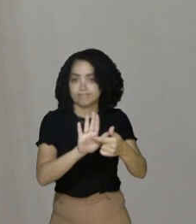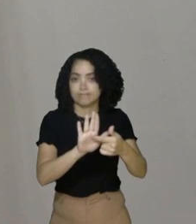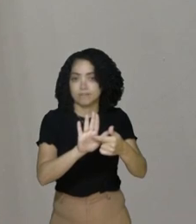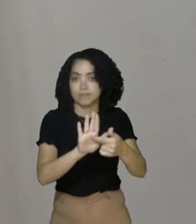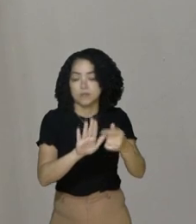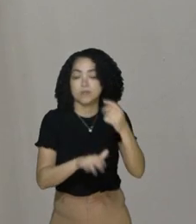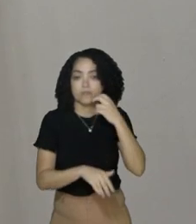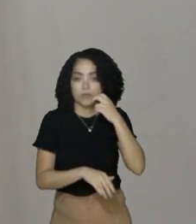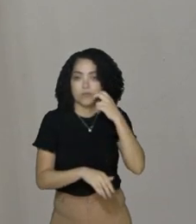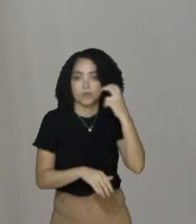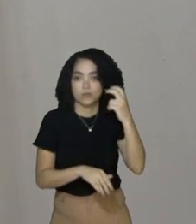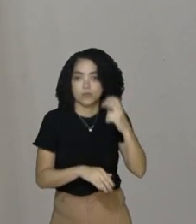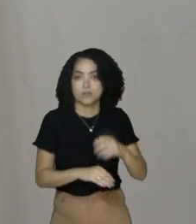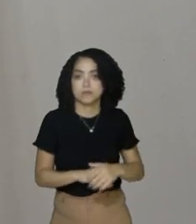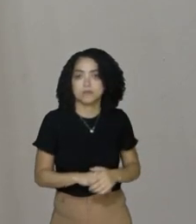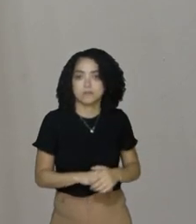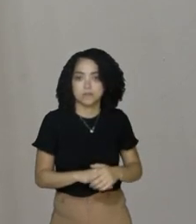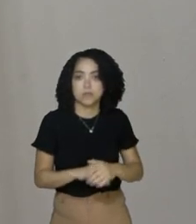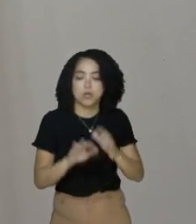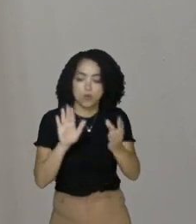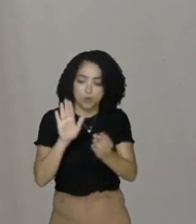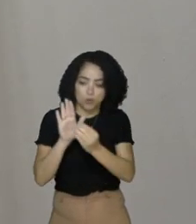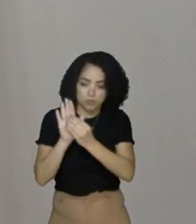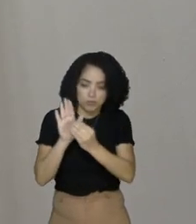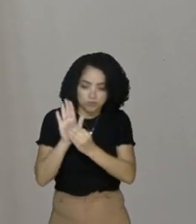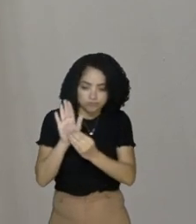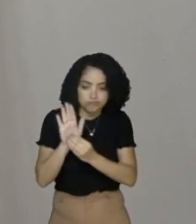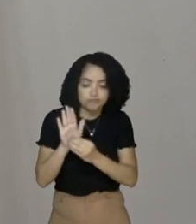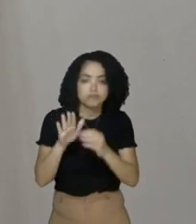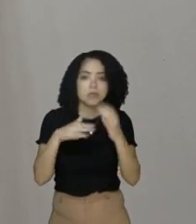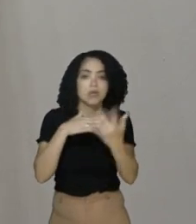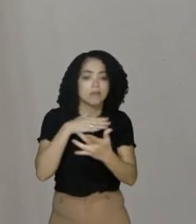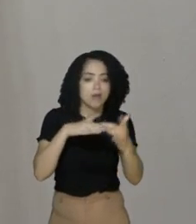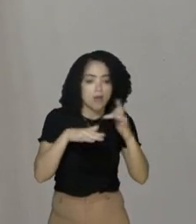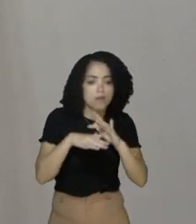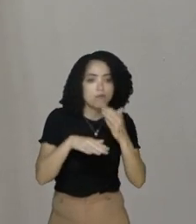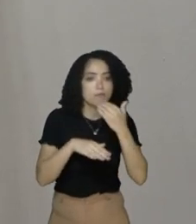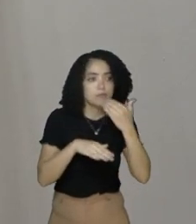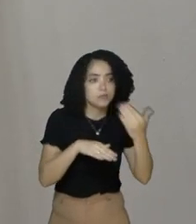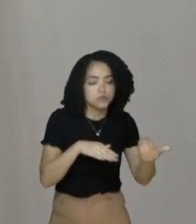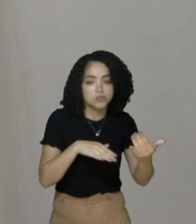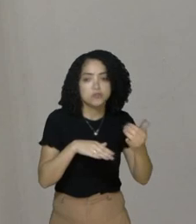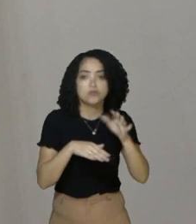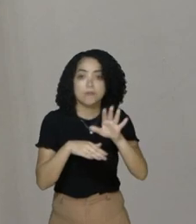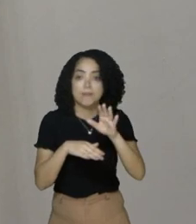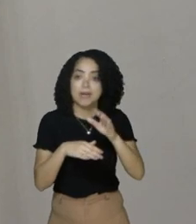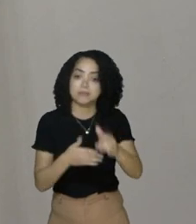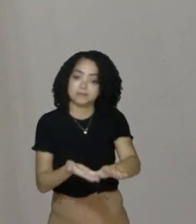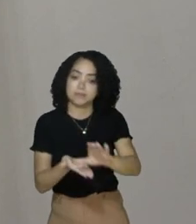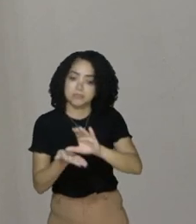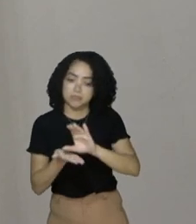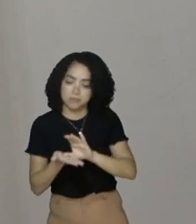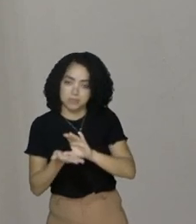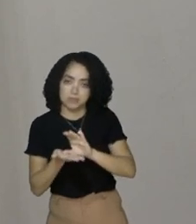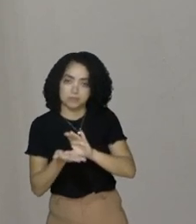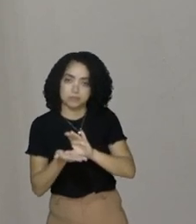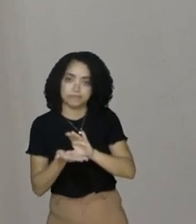Vergonha. Coloquei lá na minha rede social, foi pedido tanto, foi conquistado tanto, mas quando a gente fala